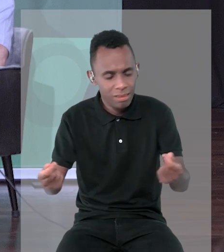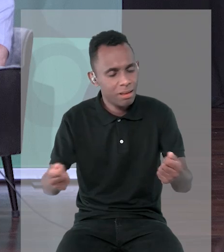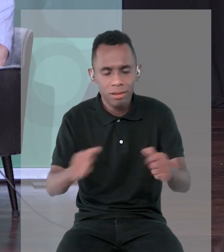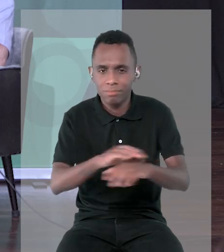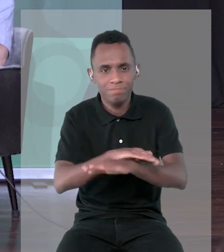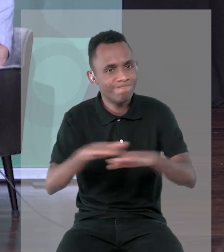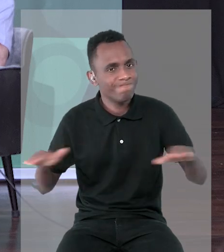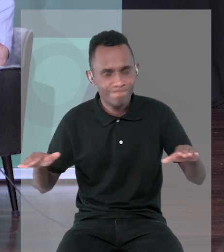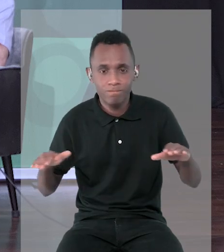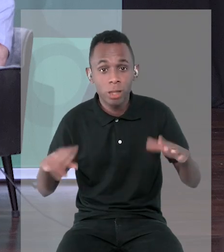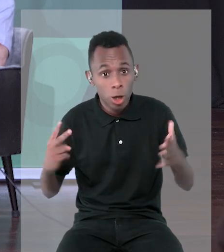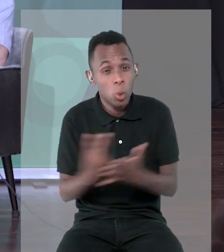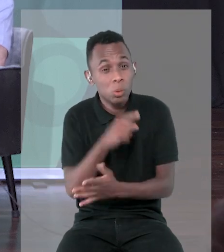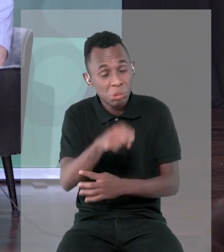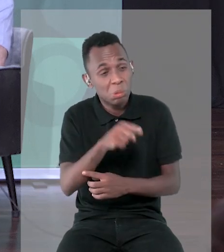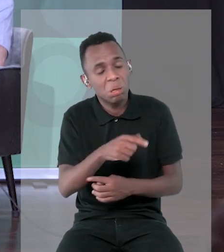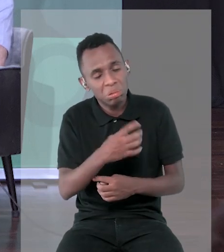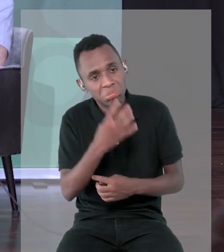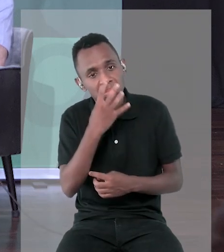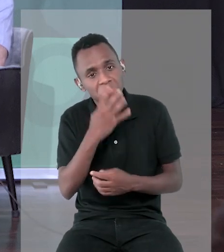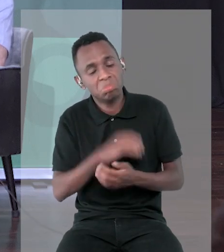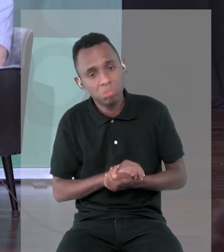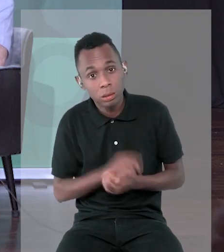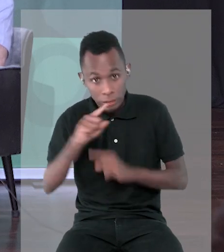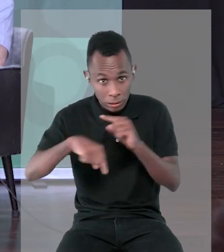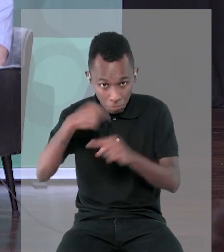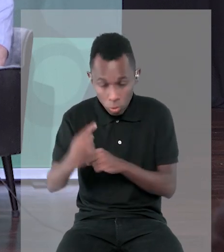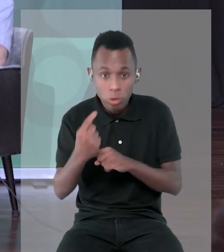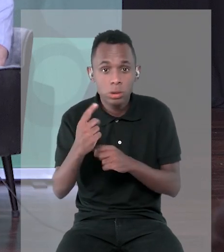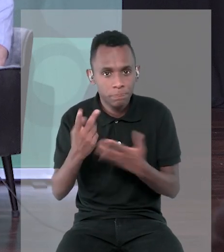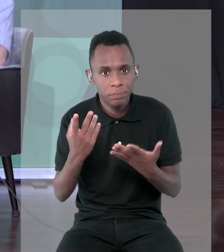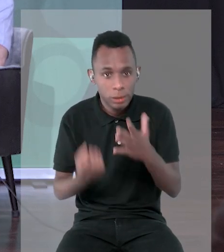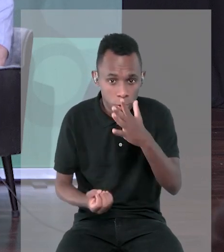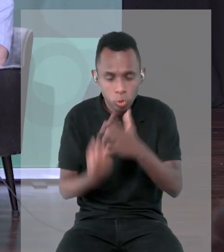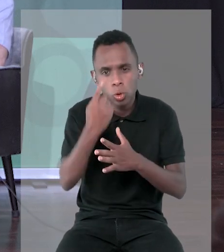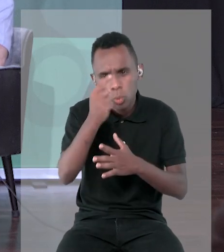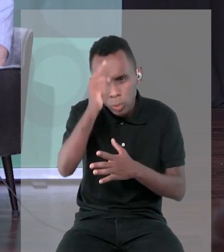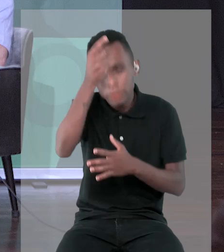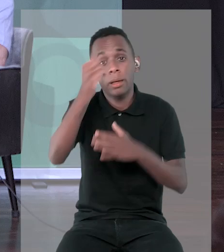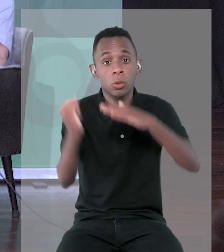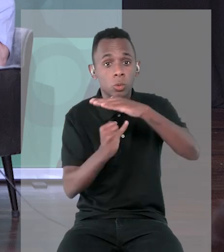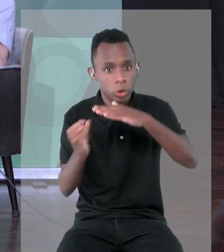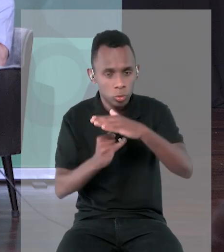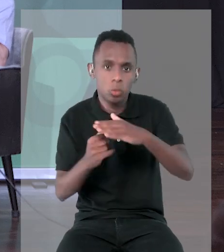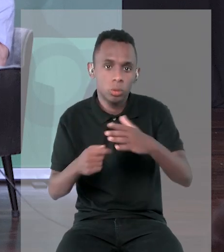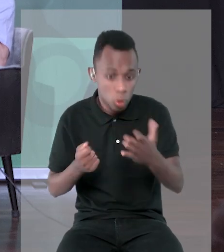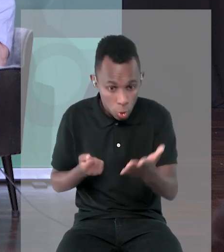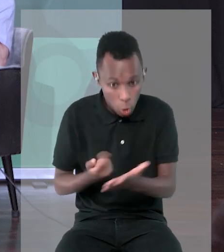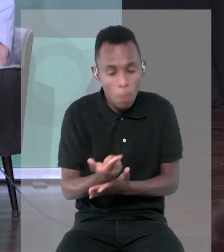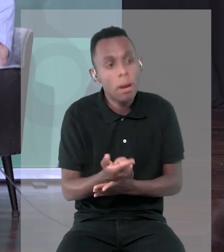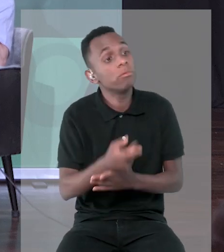mesmo. O que aconteceu lá é incrível. E depois acabou que surgiu a ideia do Instituto de comprar e tudo, e